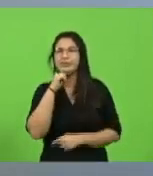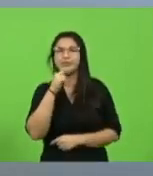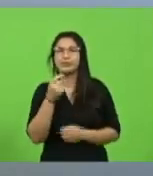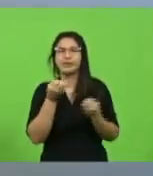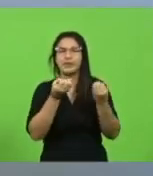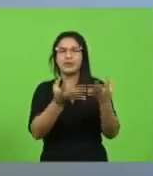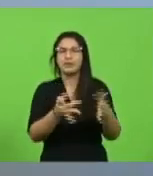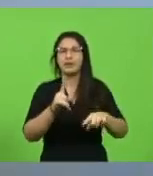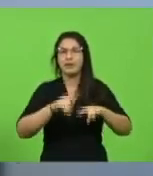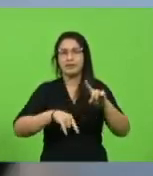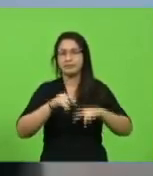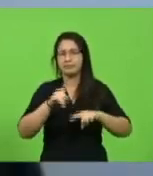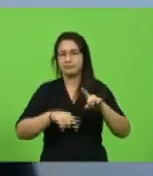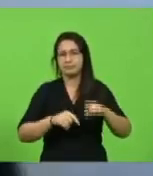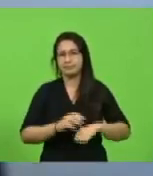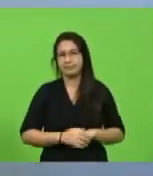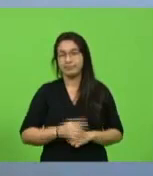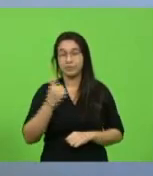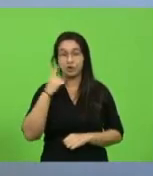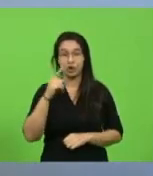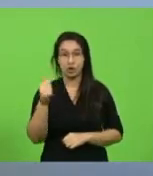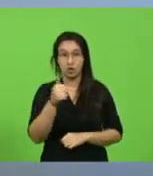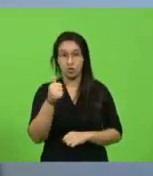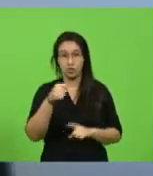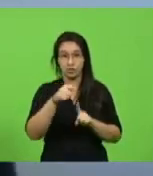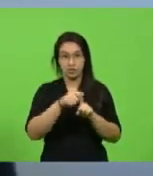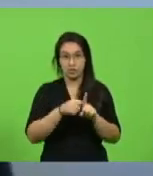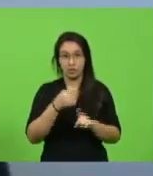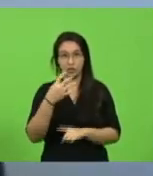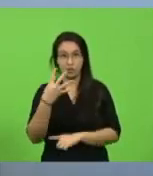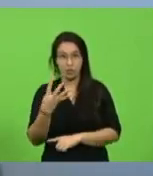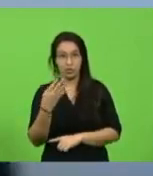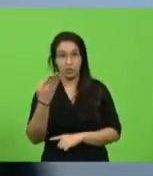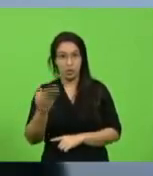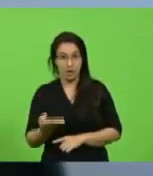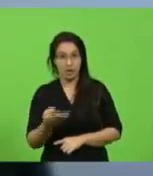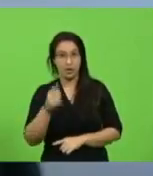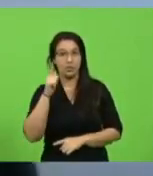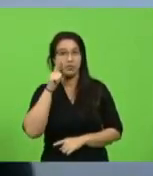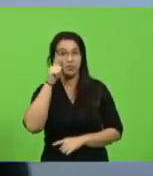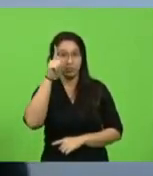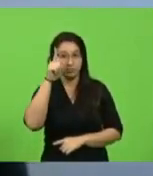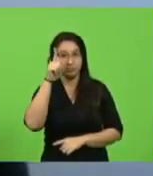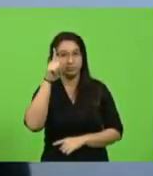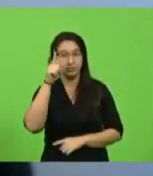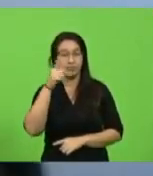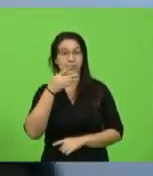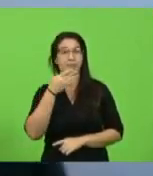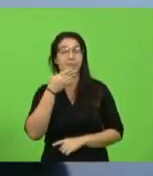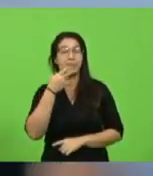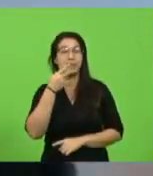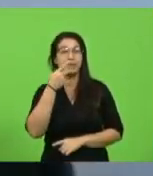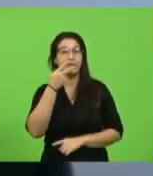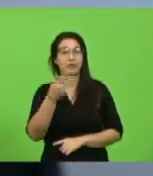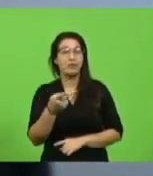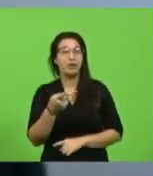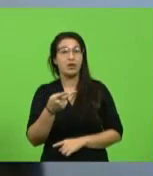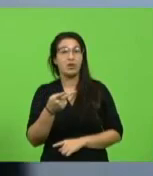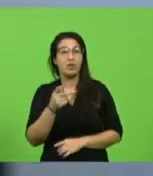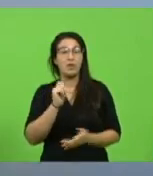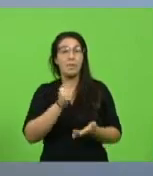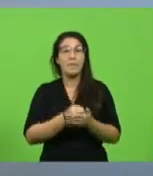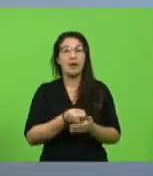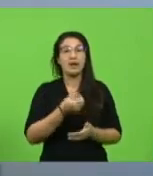dos equipamentos. No dia 11 do 4, por sua vez, o próprio denunciado disse expressamente: quem paga 160